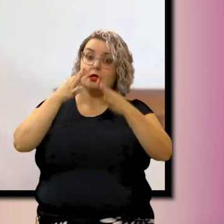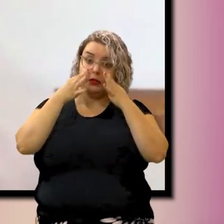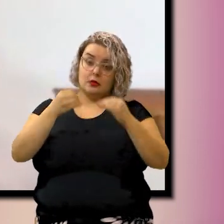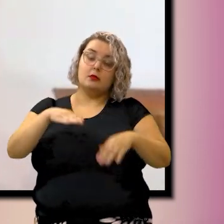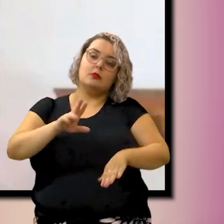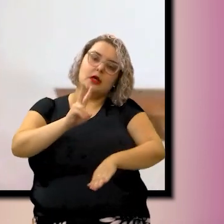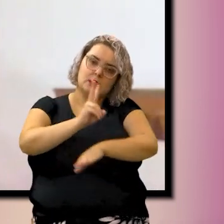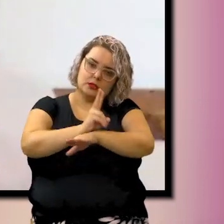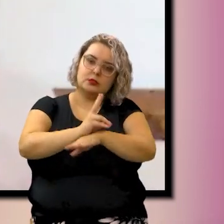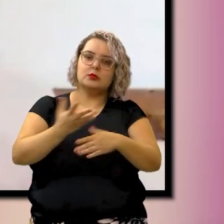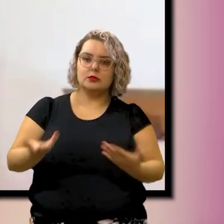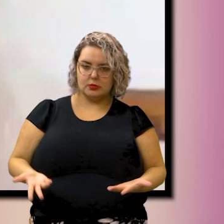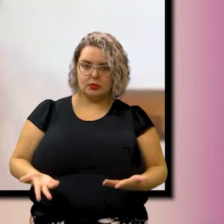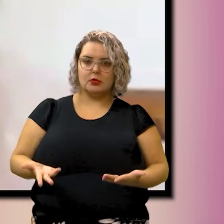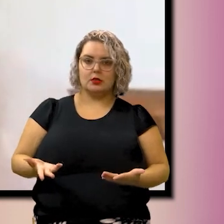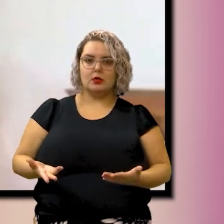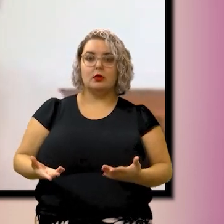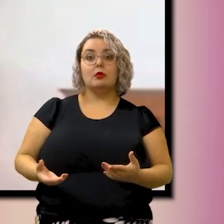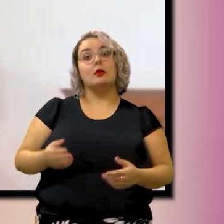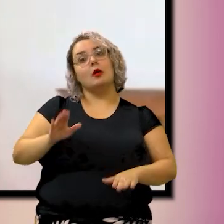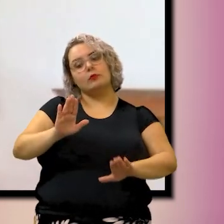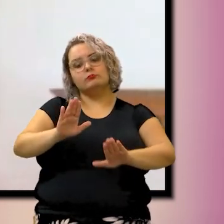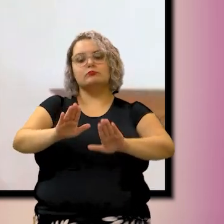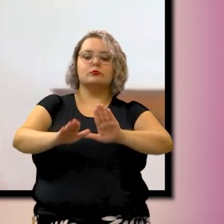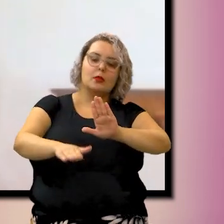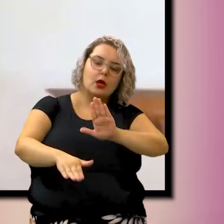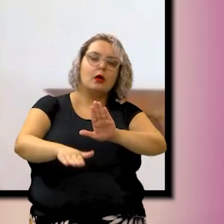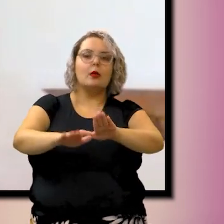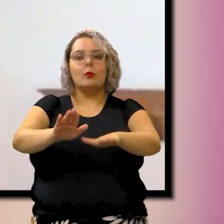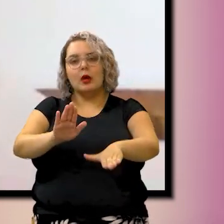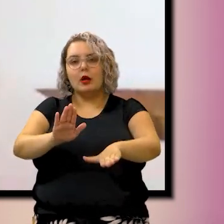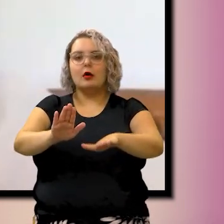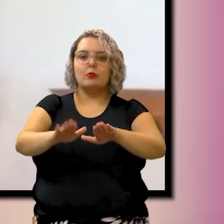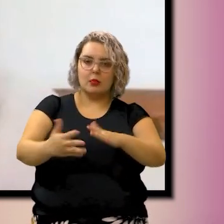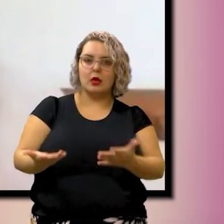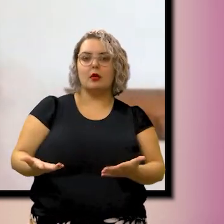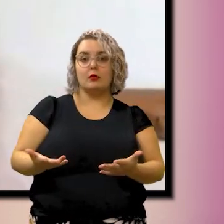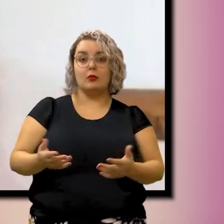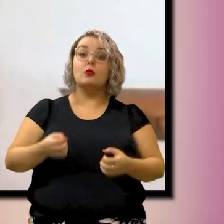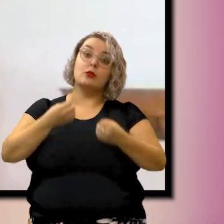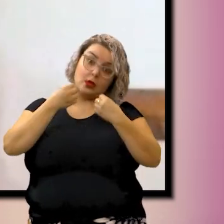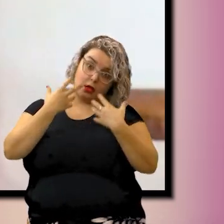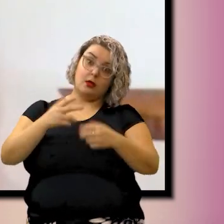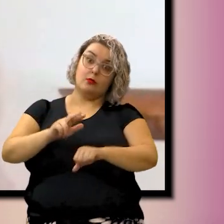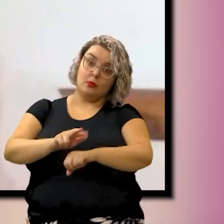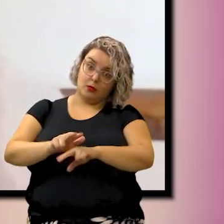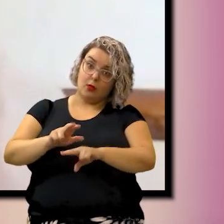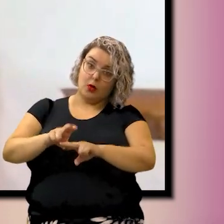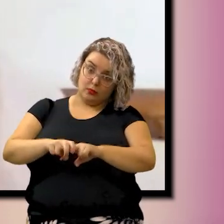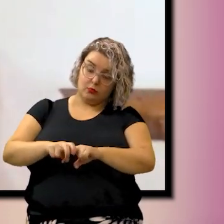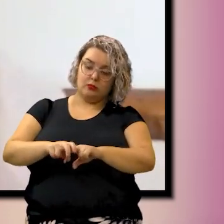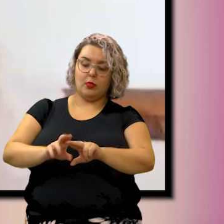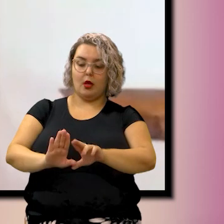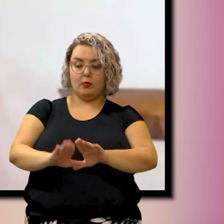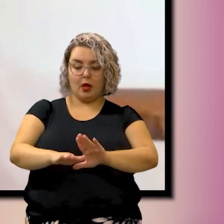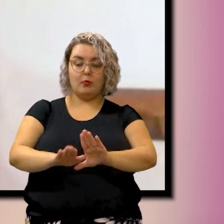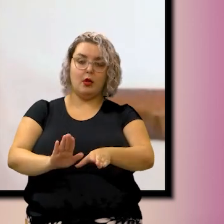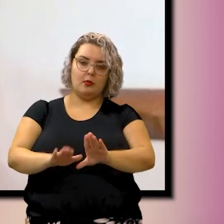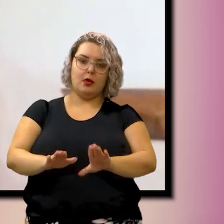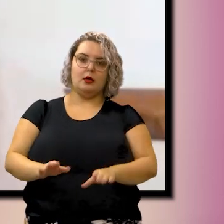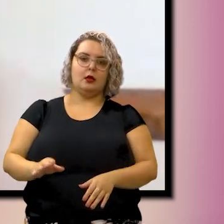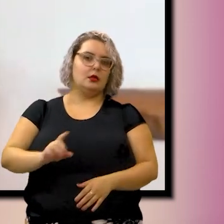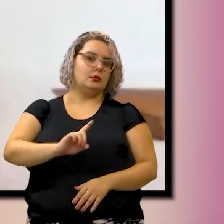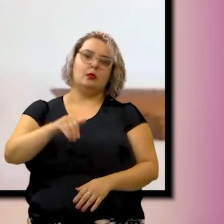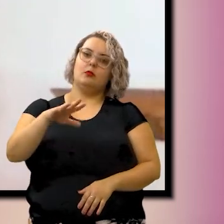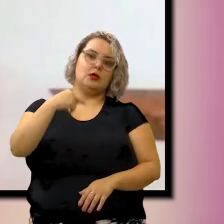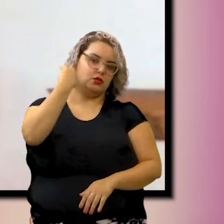mais atenção e mais cuidado, né? Apesar do motorista estar fazendo mais exercício ali com a perna, o que é bom, não é